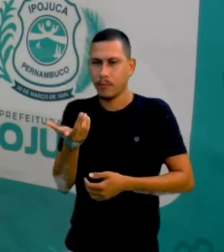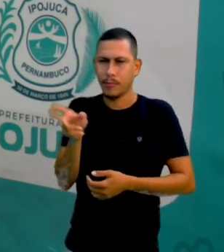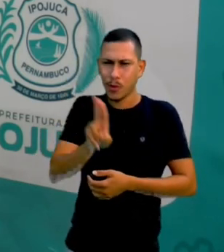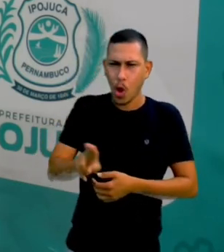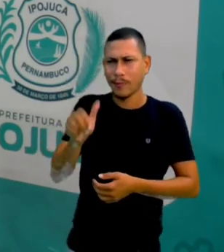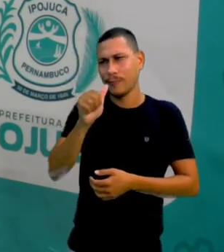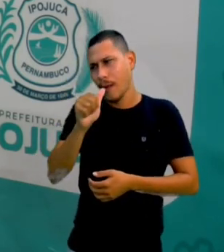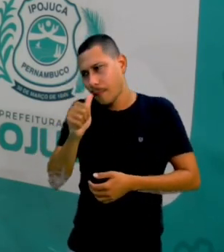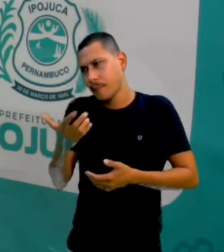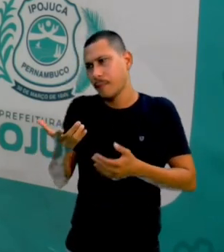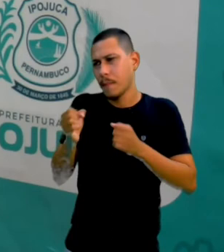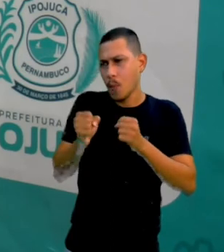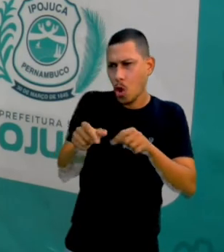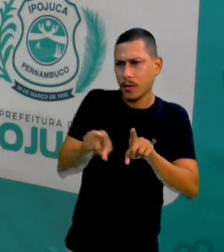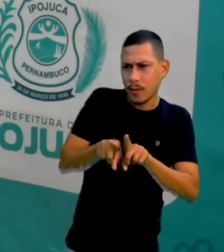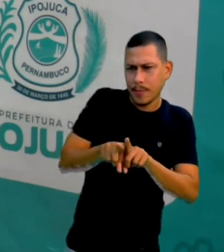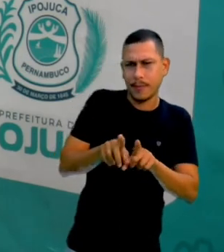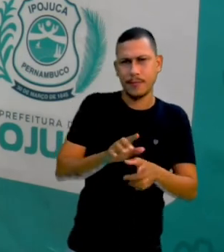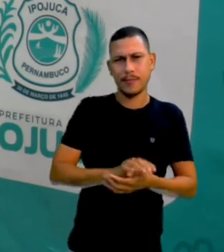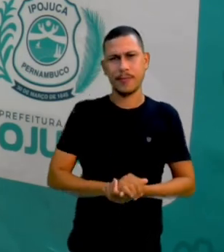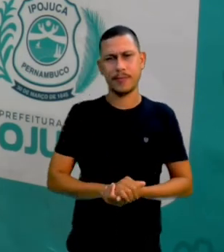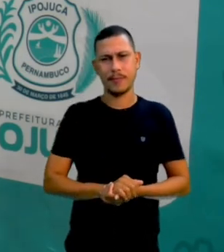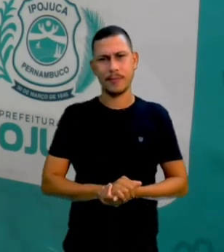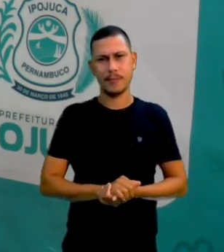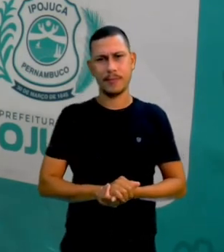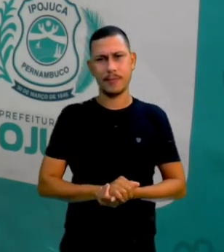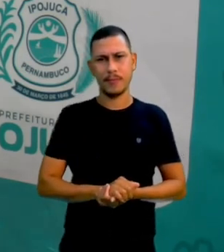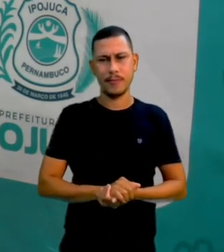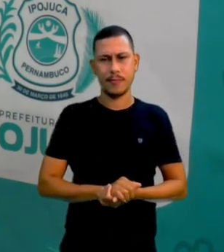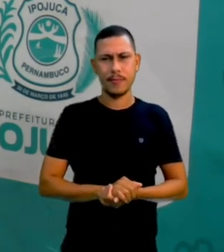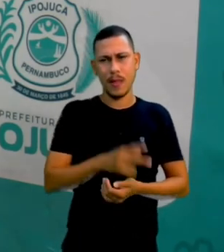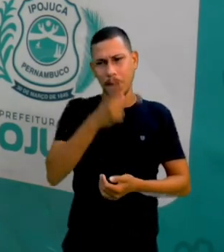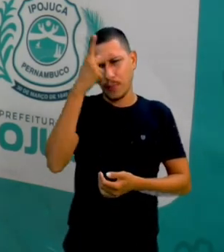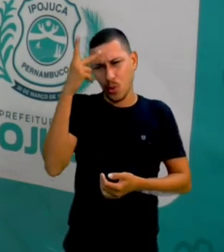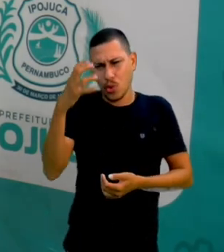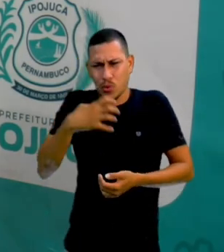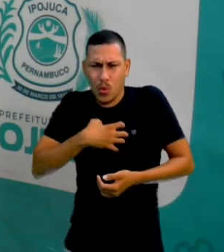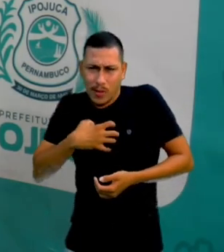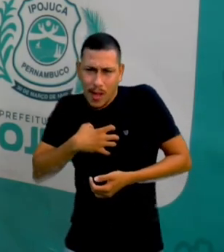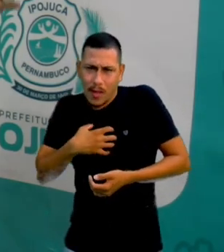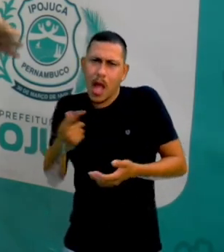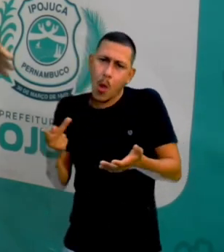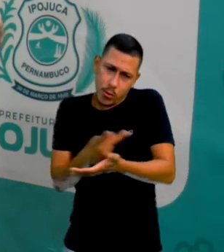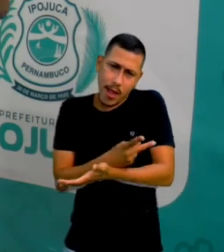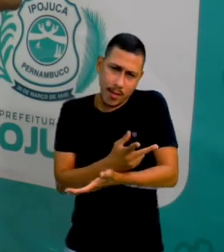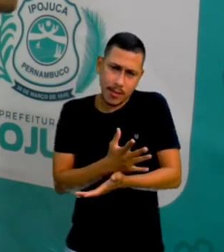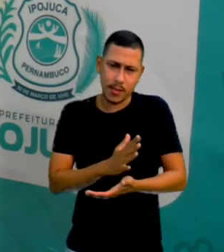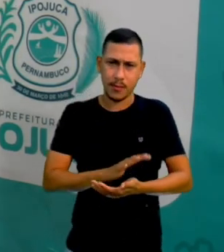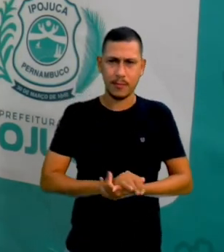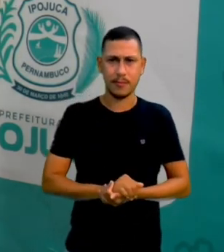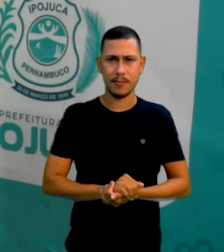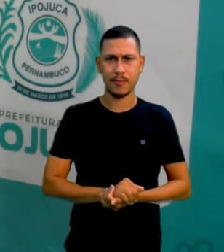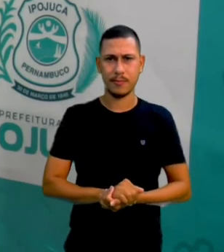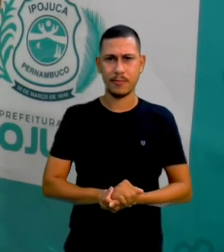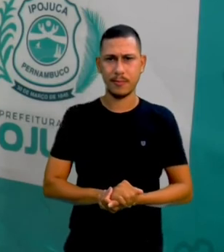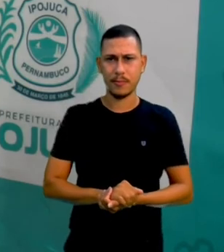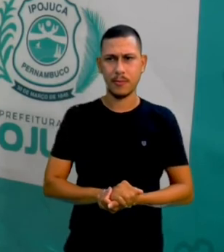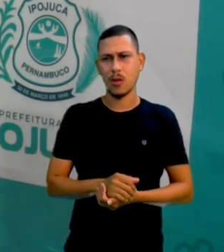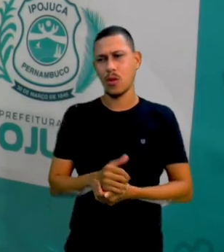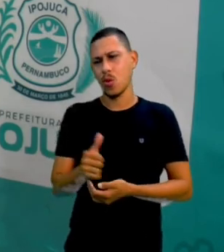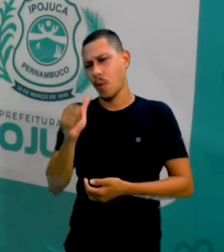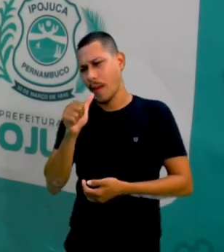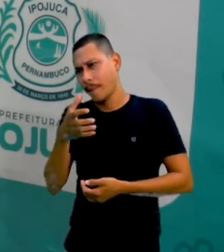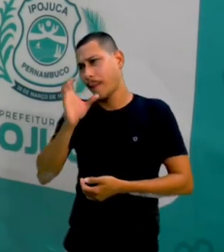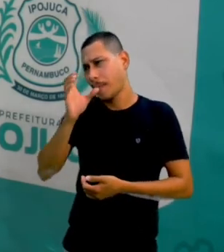um estado onde você está ali meio que anestesiado, sem sentir muita necessidade de comer ou de beber